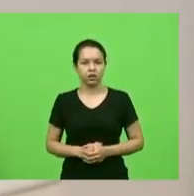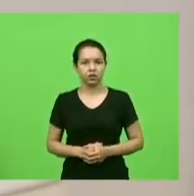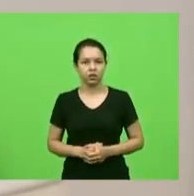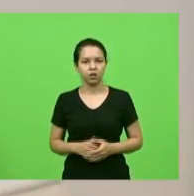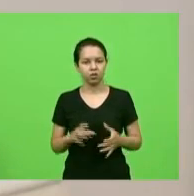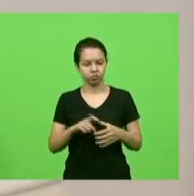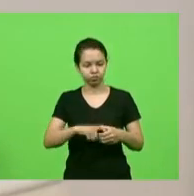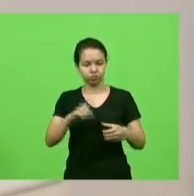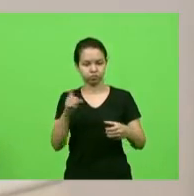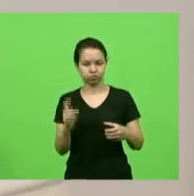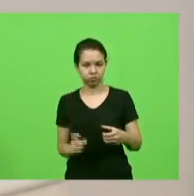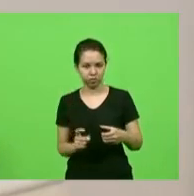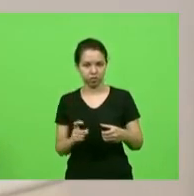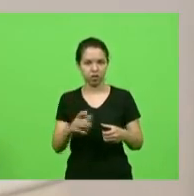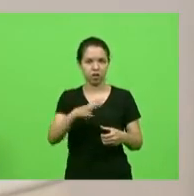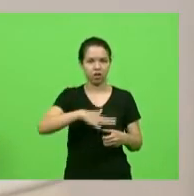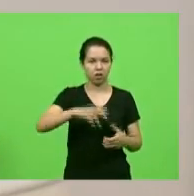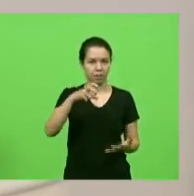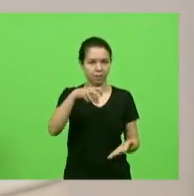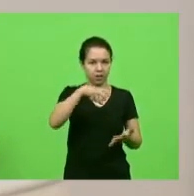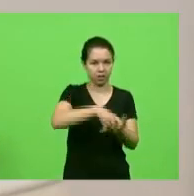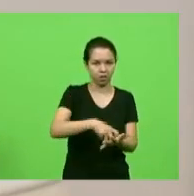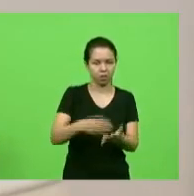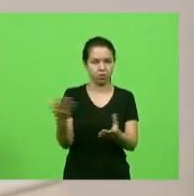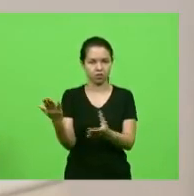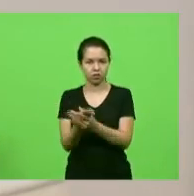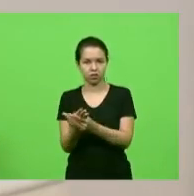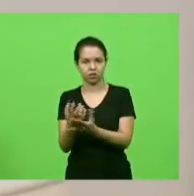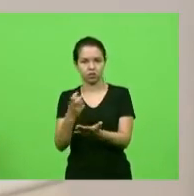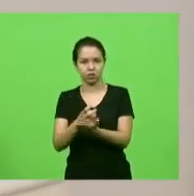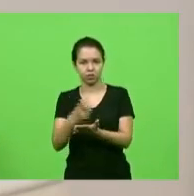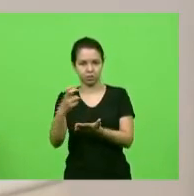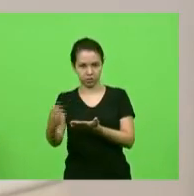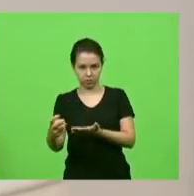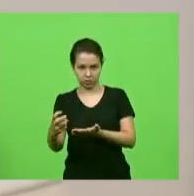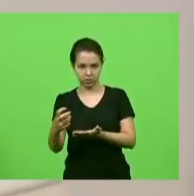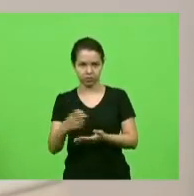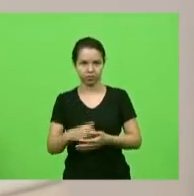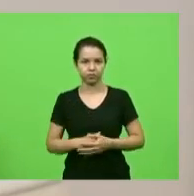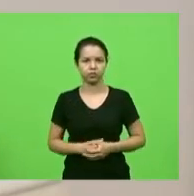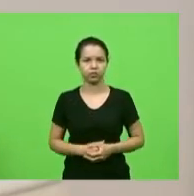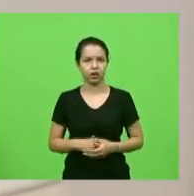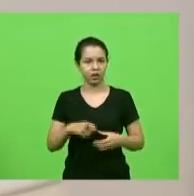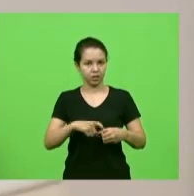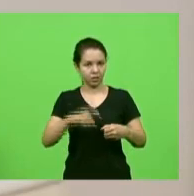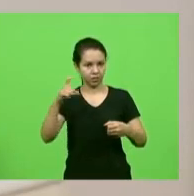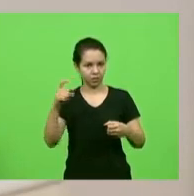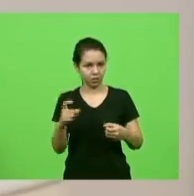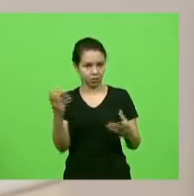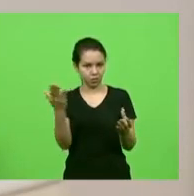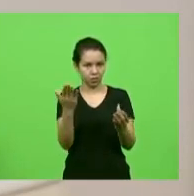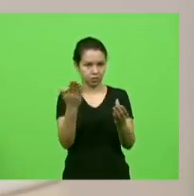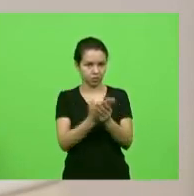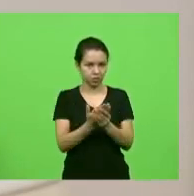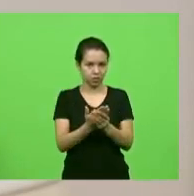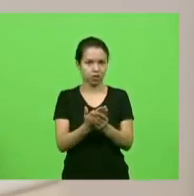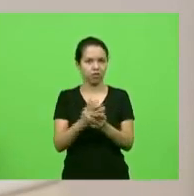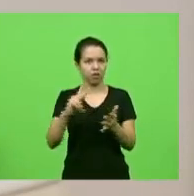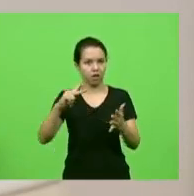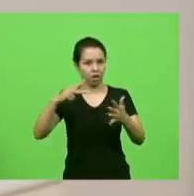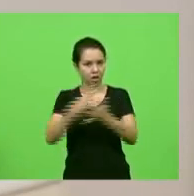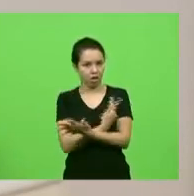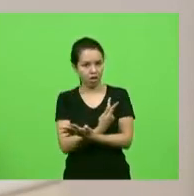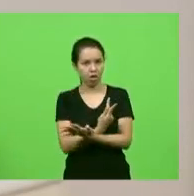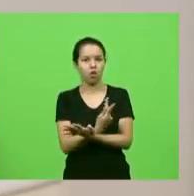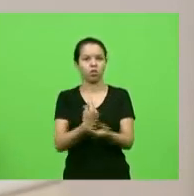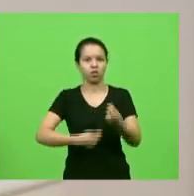de impeachment. Outro sim, no que trata da independência com o processo que apura a improbidade administrativa,